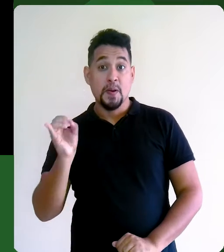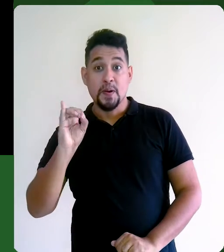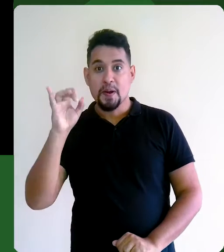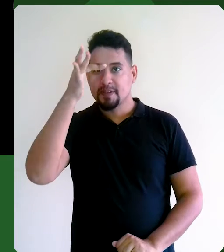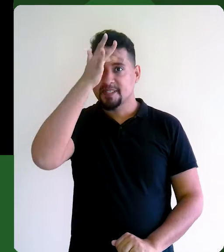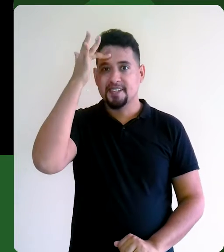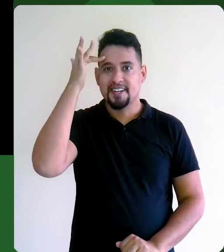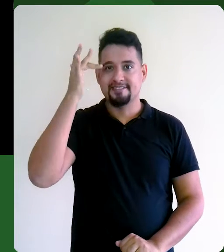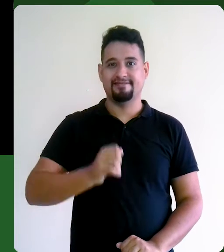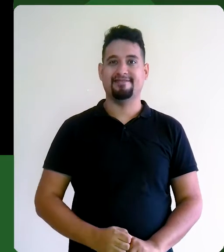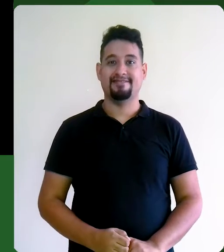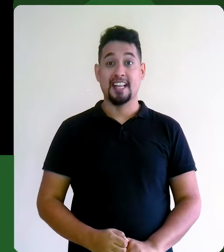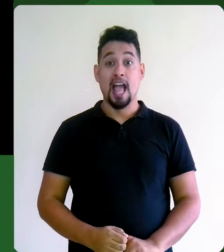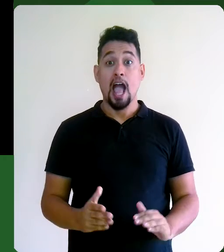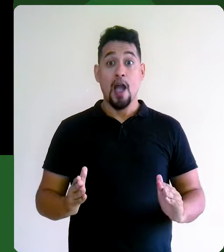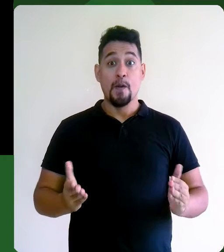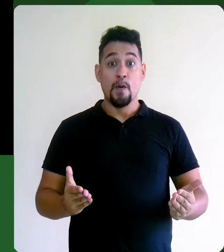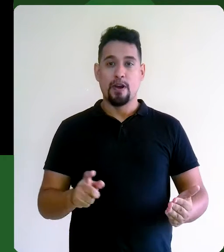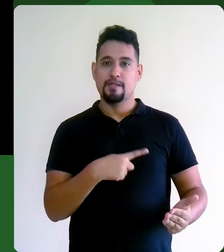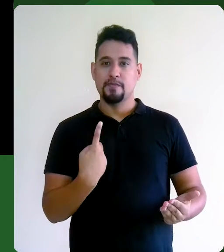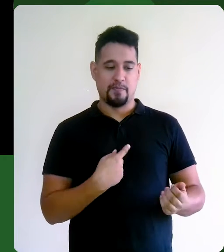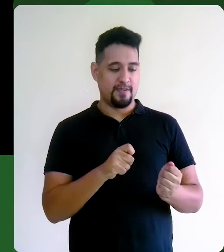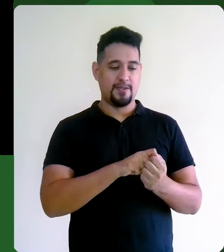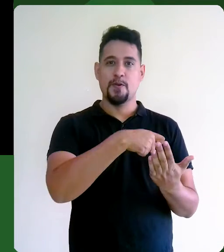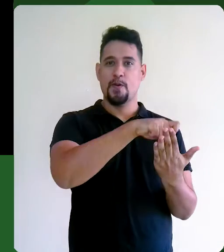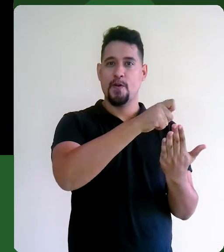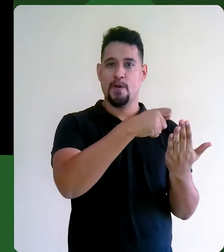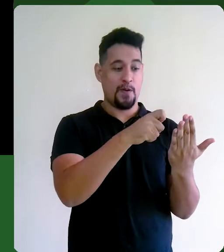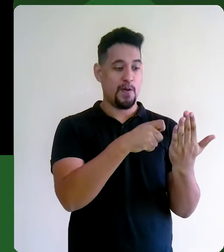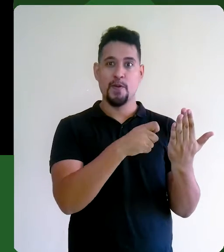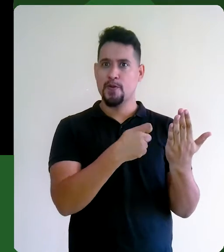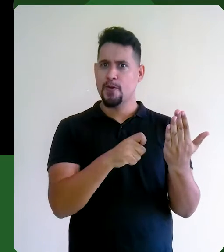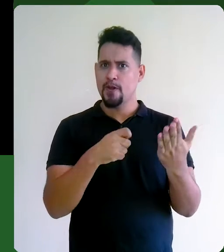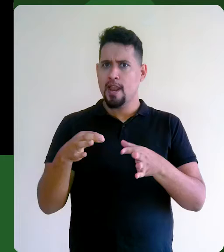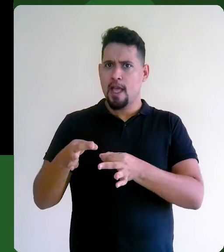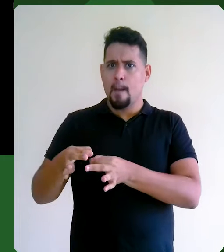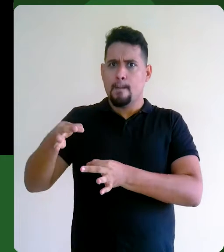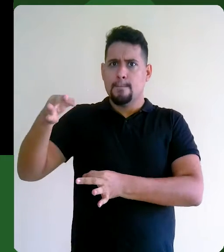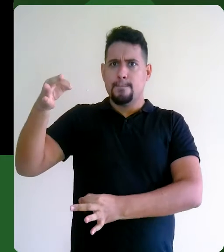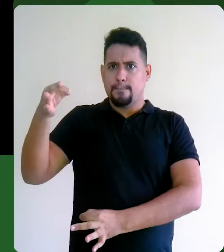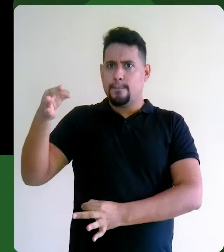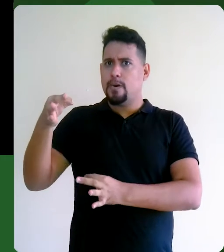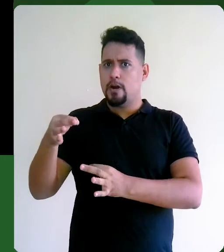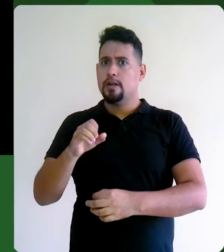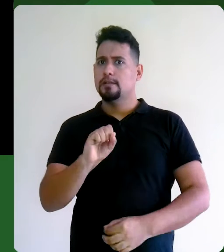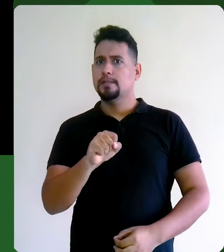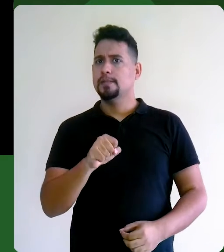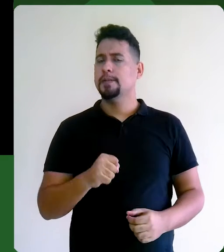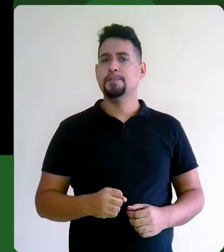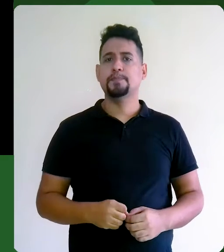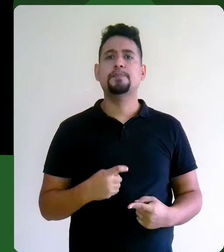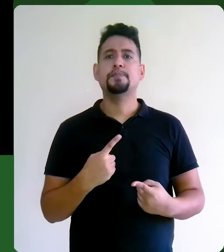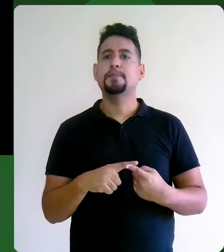Oi, galera! O croquis que nós vamos fazer, então, é um croquis um pouco maior. Vai ser um croquis